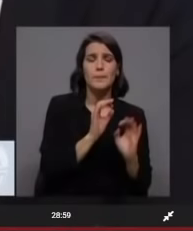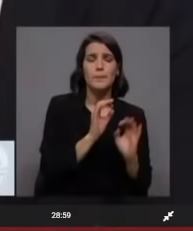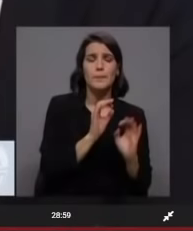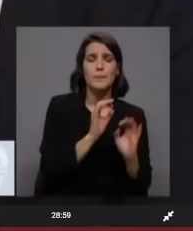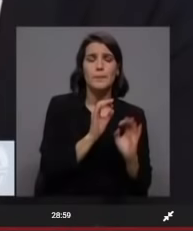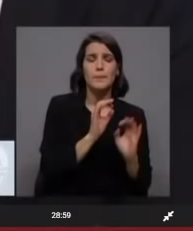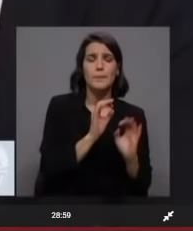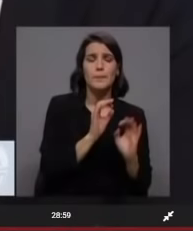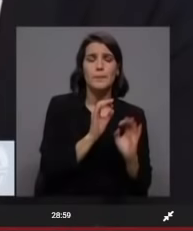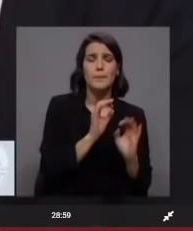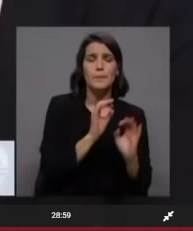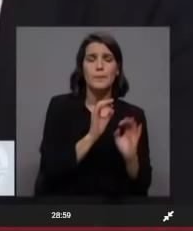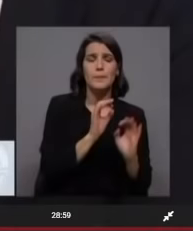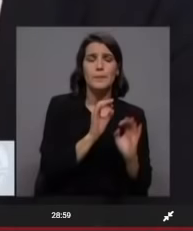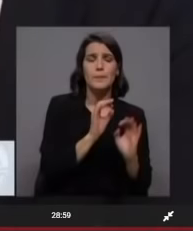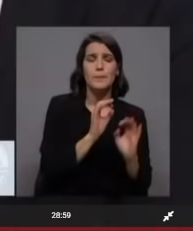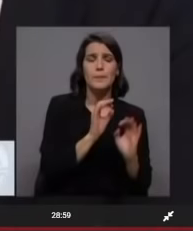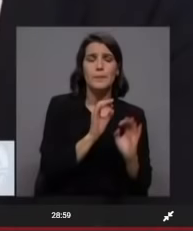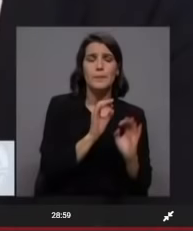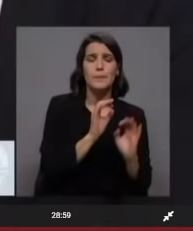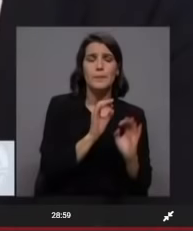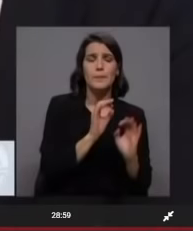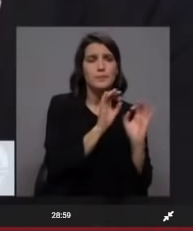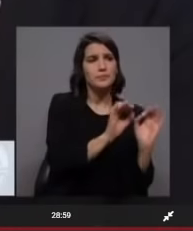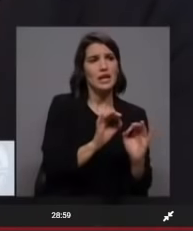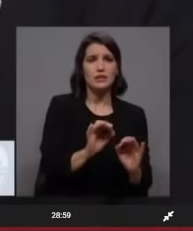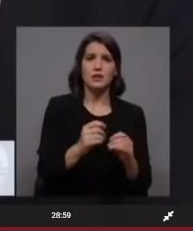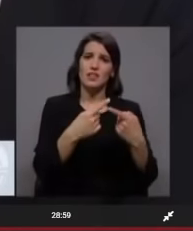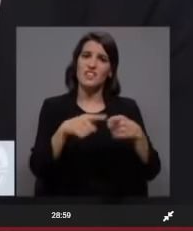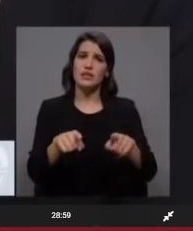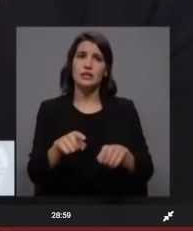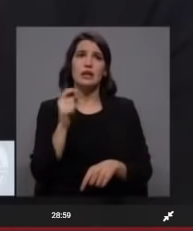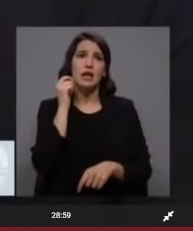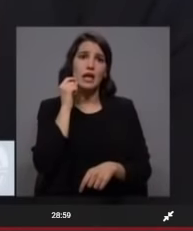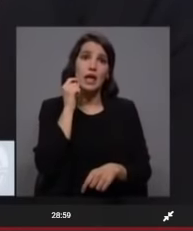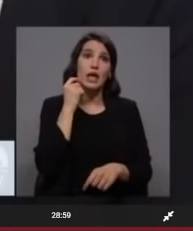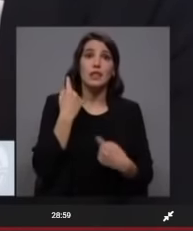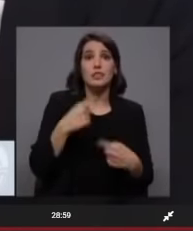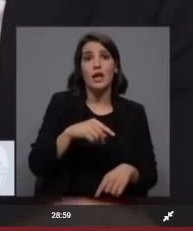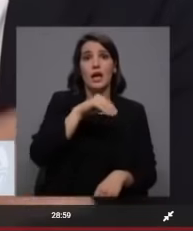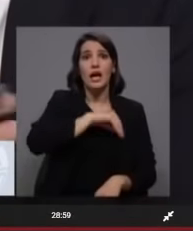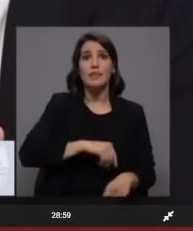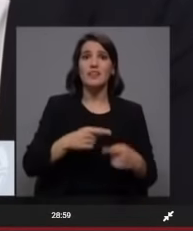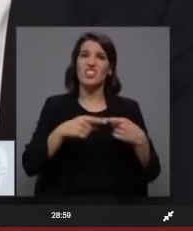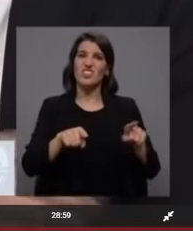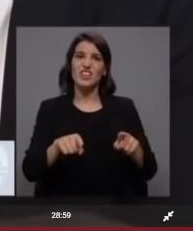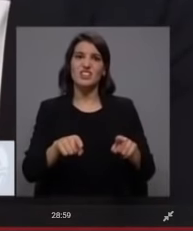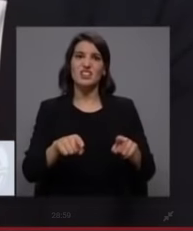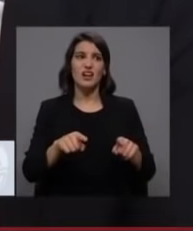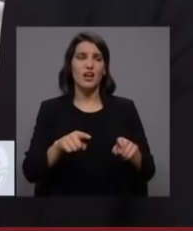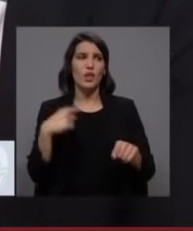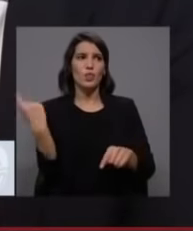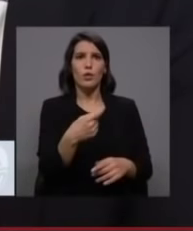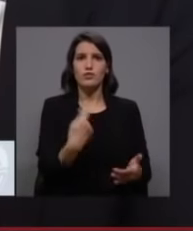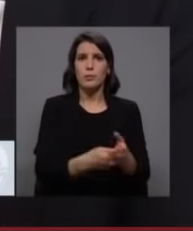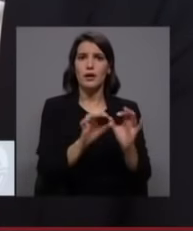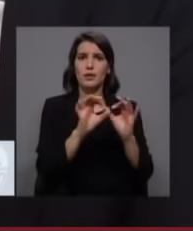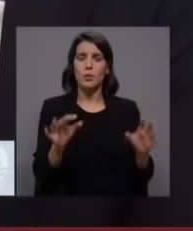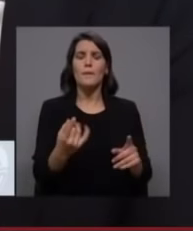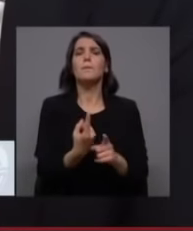discutir a cena da vacina vão fazer o ponto filho não vale a pena e não quero mais não sei como é que vai para eles ou E porque é que